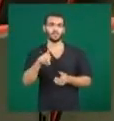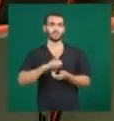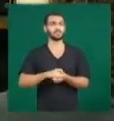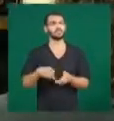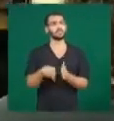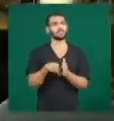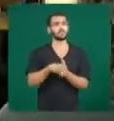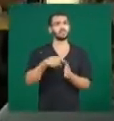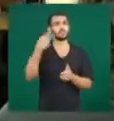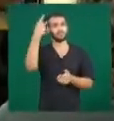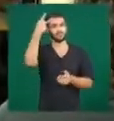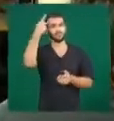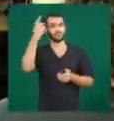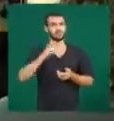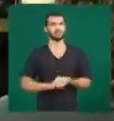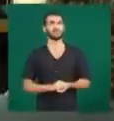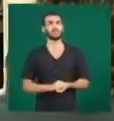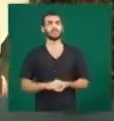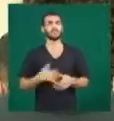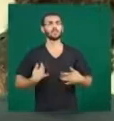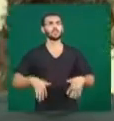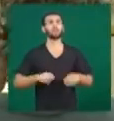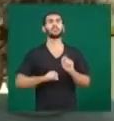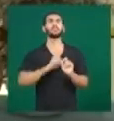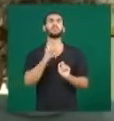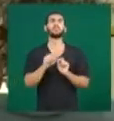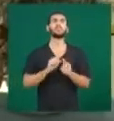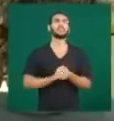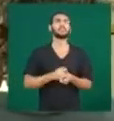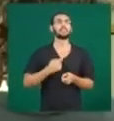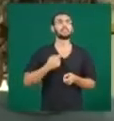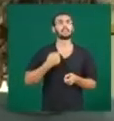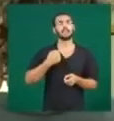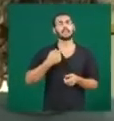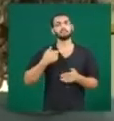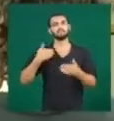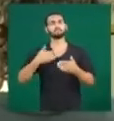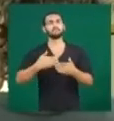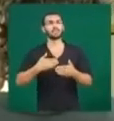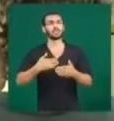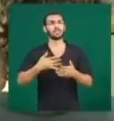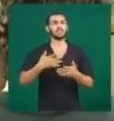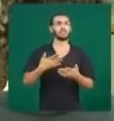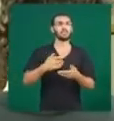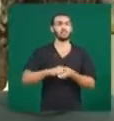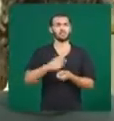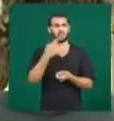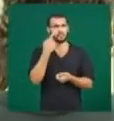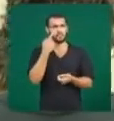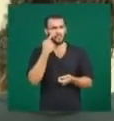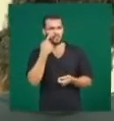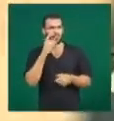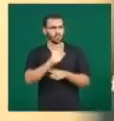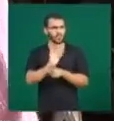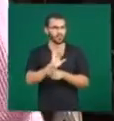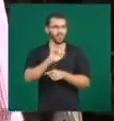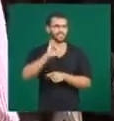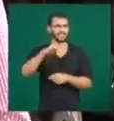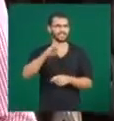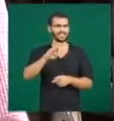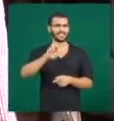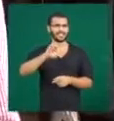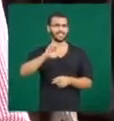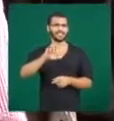São Paulo. Tem uma coisa extremamente empolgante que muito em breve... Bem, quem é que viu o filme Interestelar?